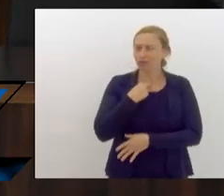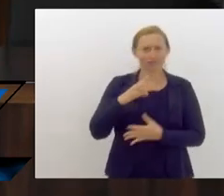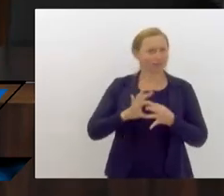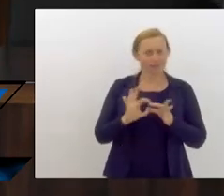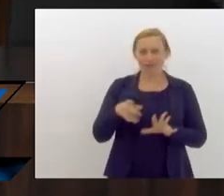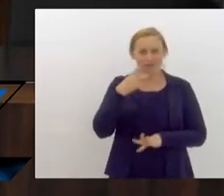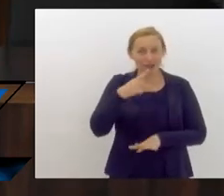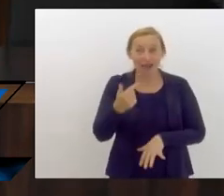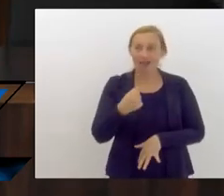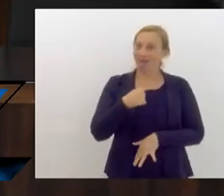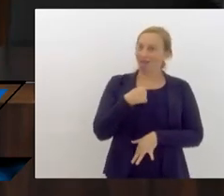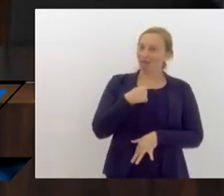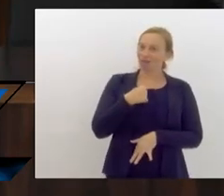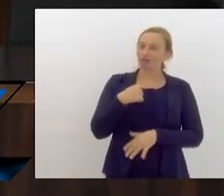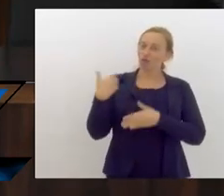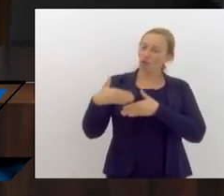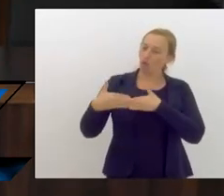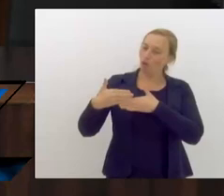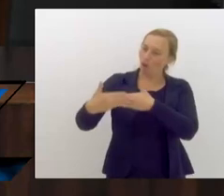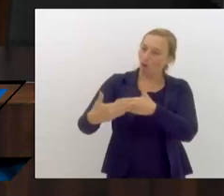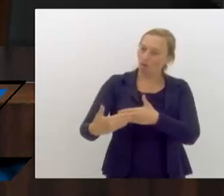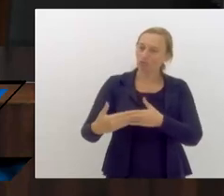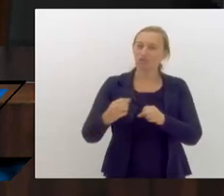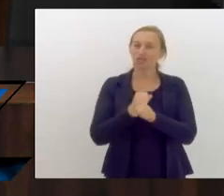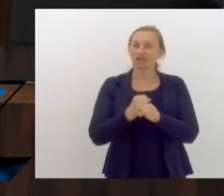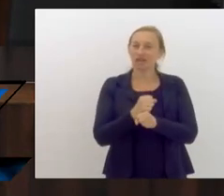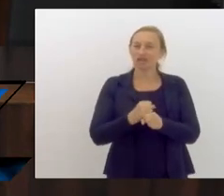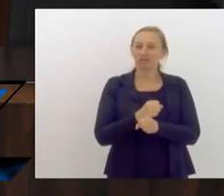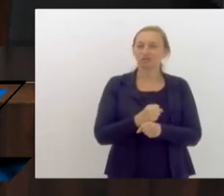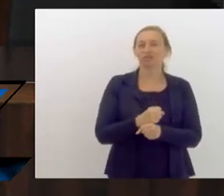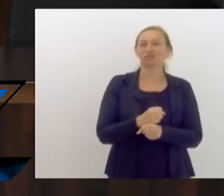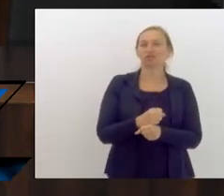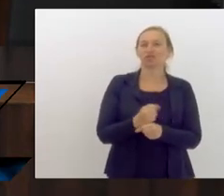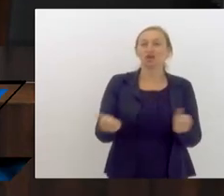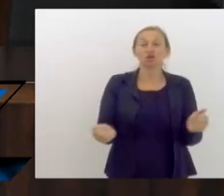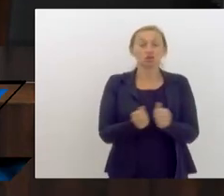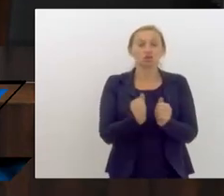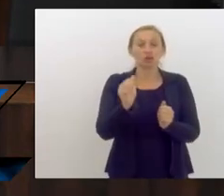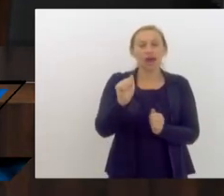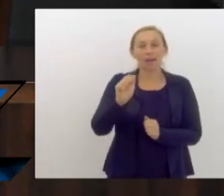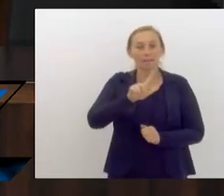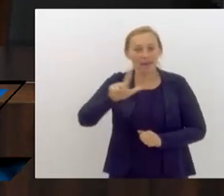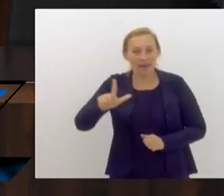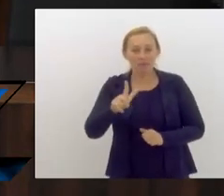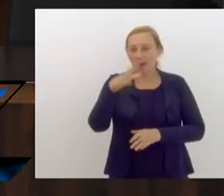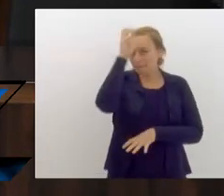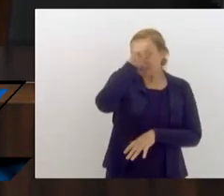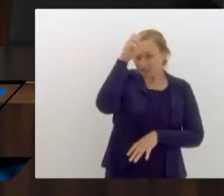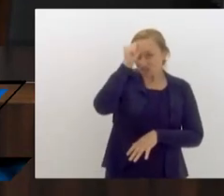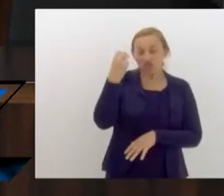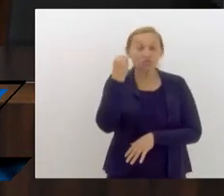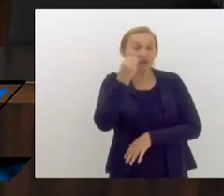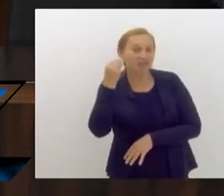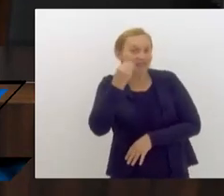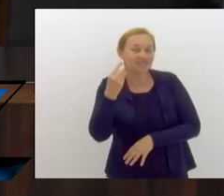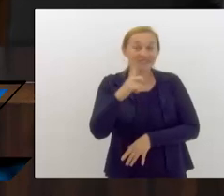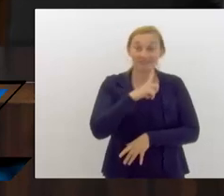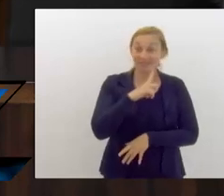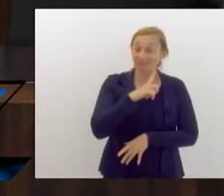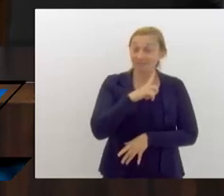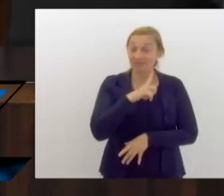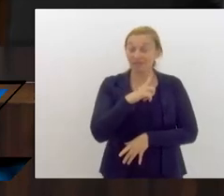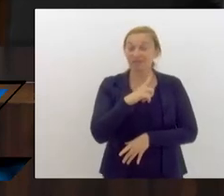eu que passei ali longos dois anos e meio ao lado de Abel com quem podia aprender e conviver naquele ambiente ali